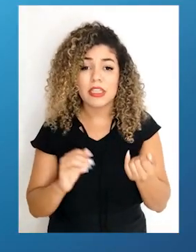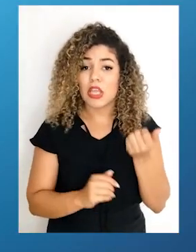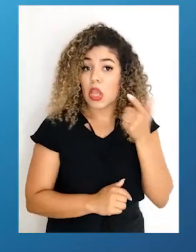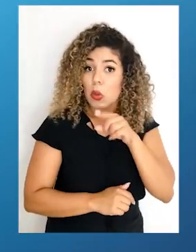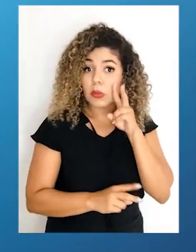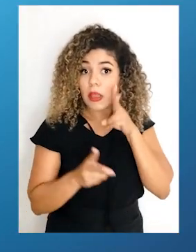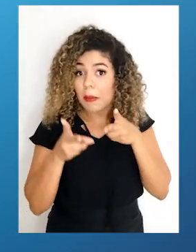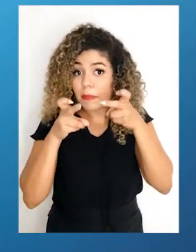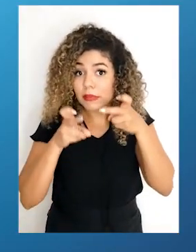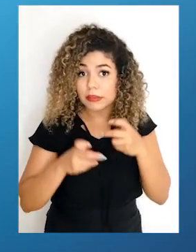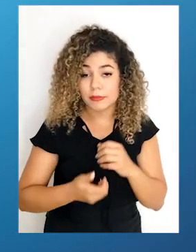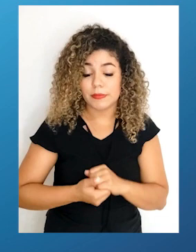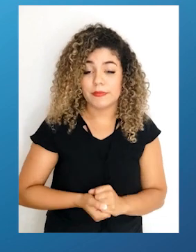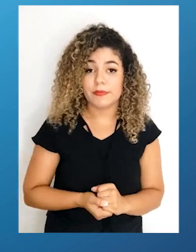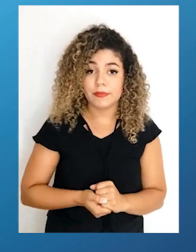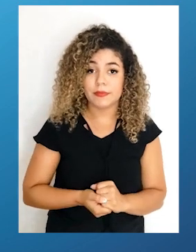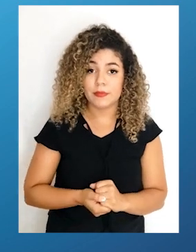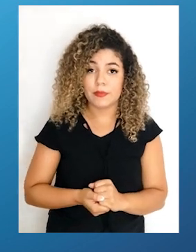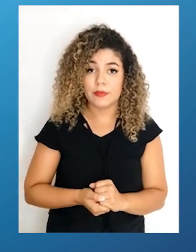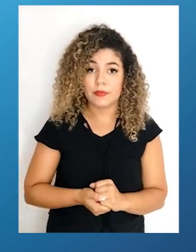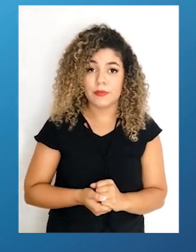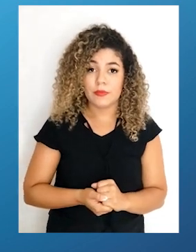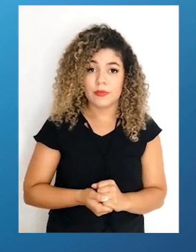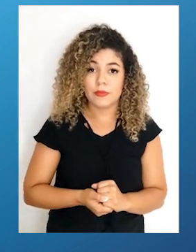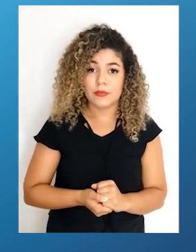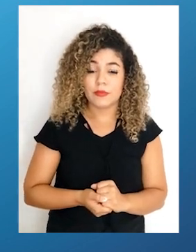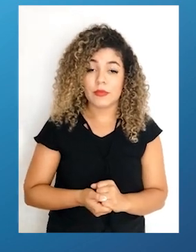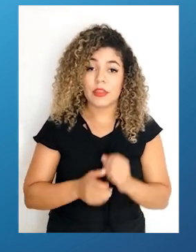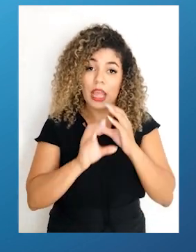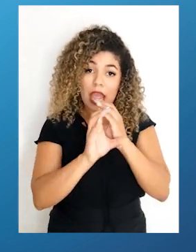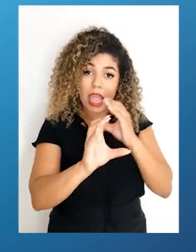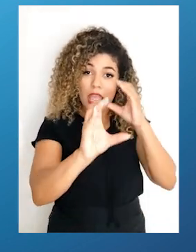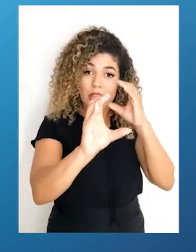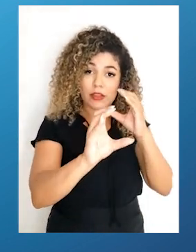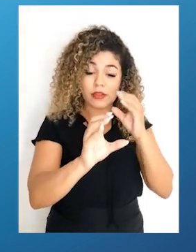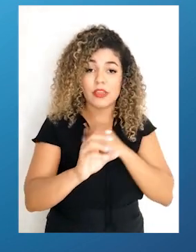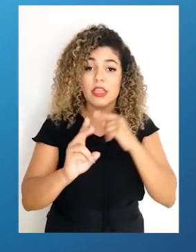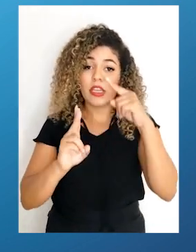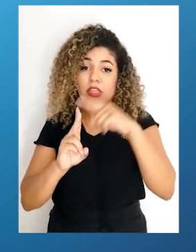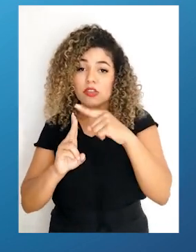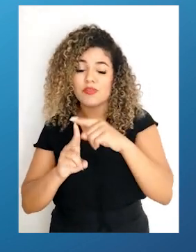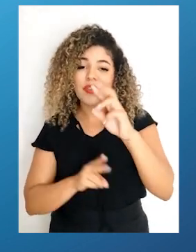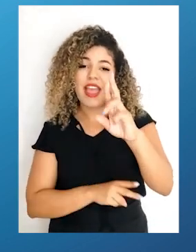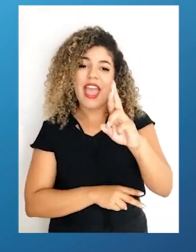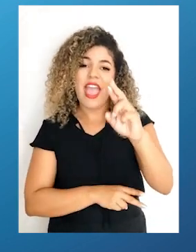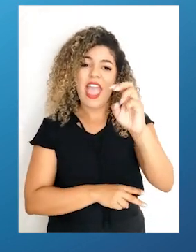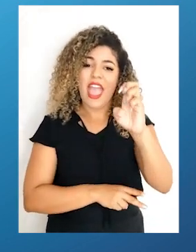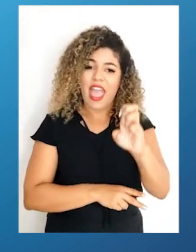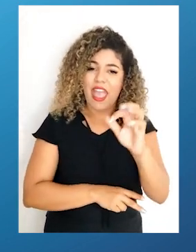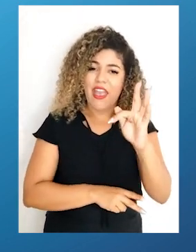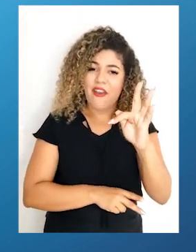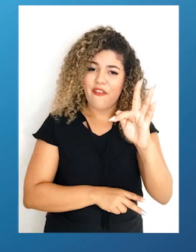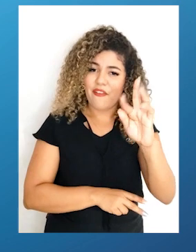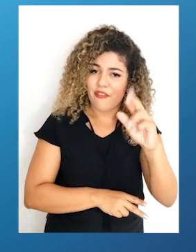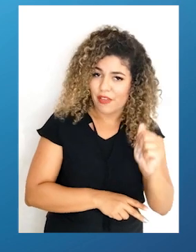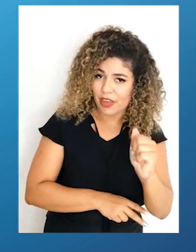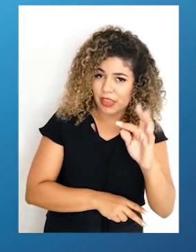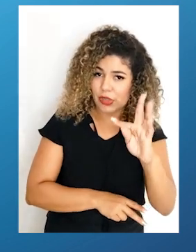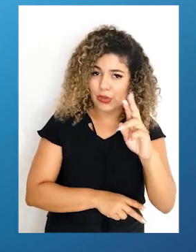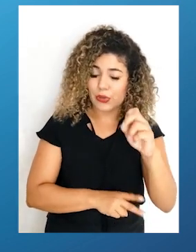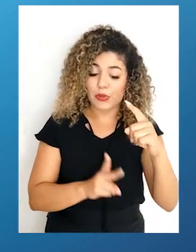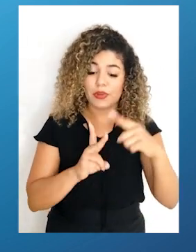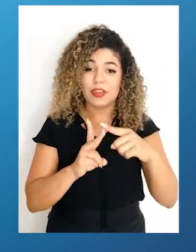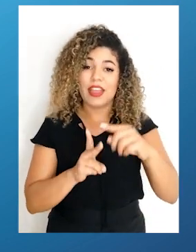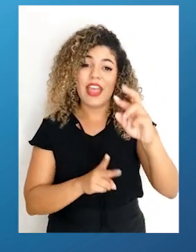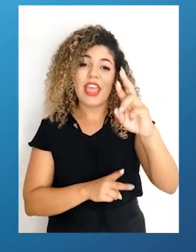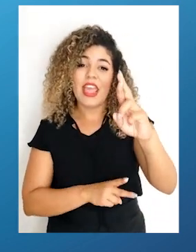Os telescópios são dos tipos refratores e refletores. Os refletores utilizam diferentes configurações de